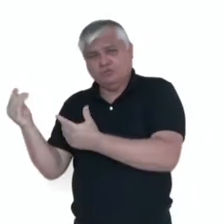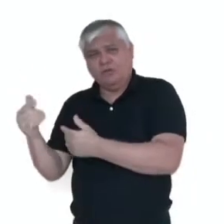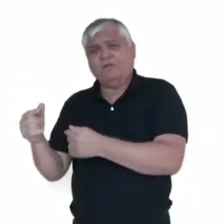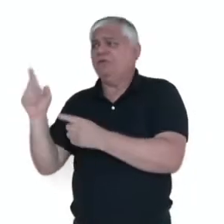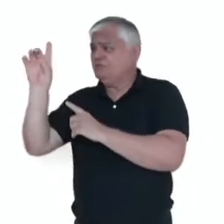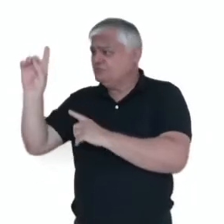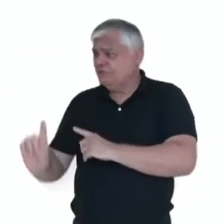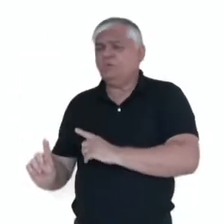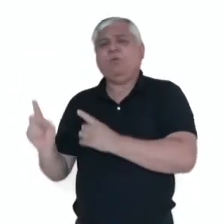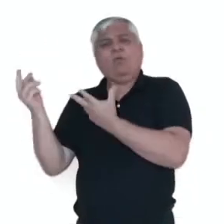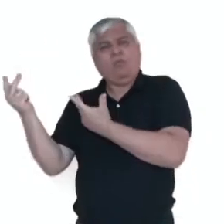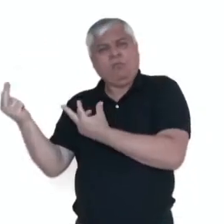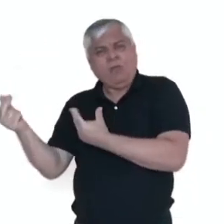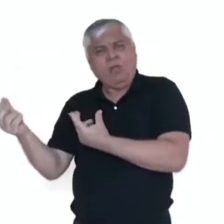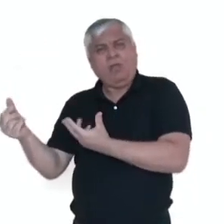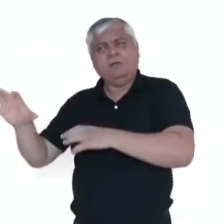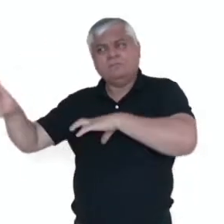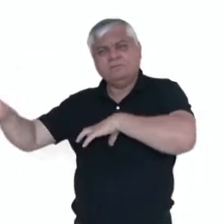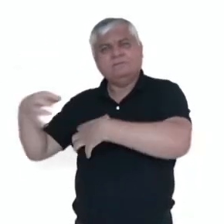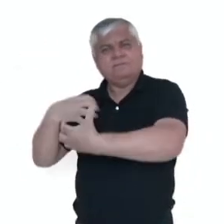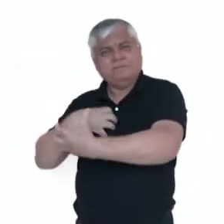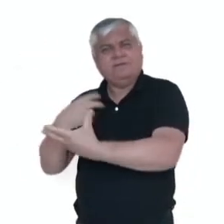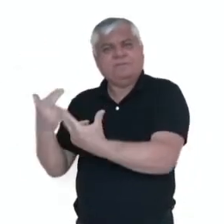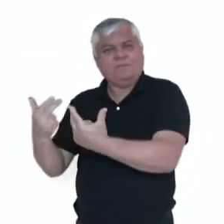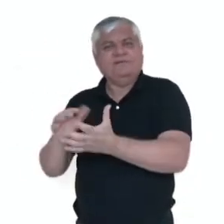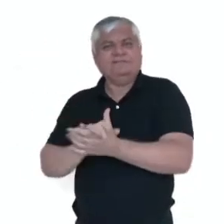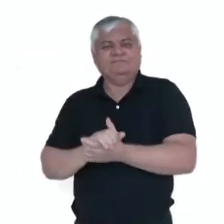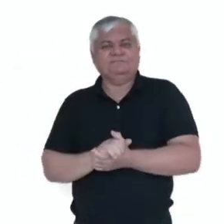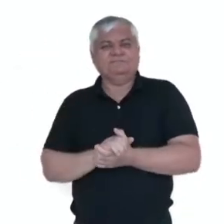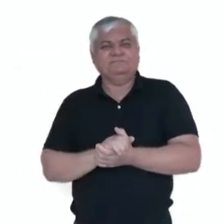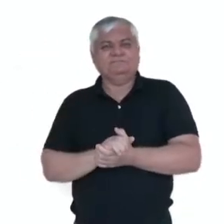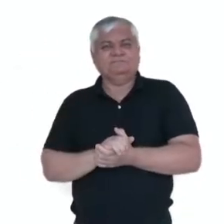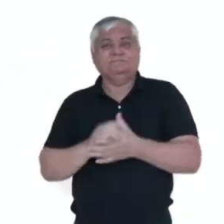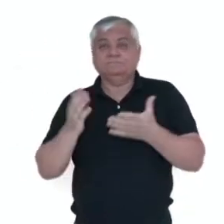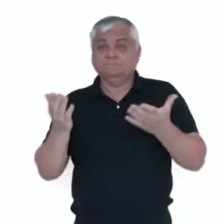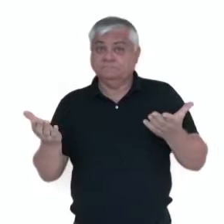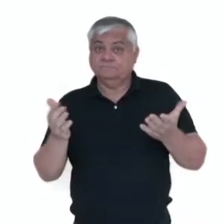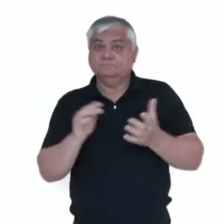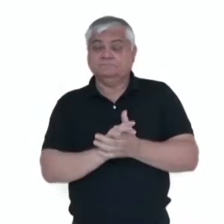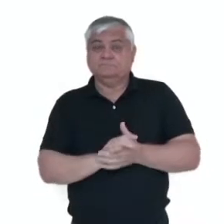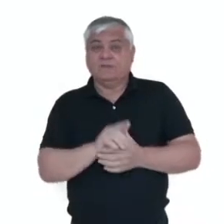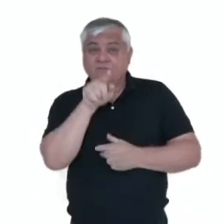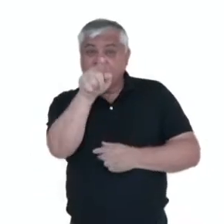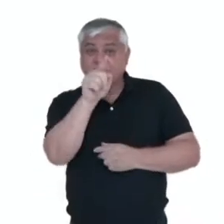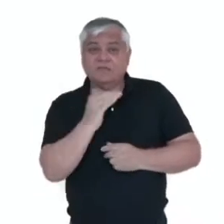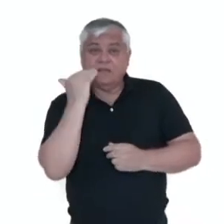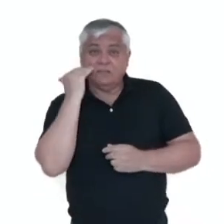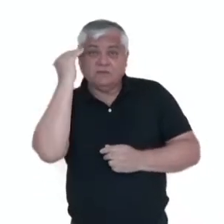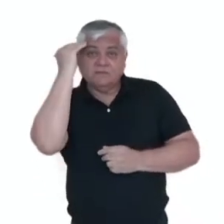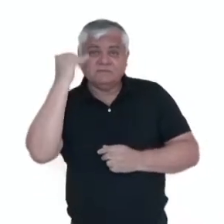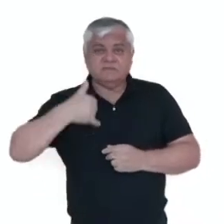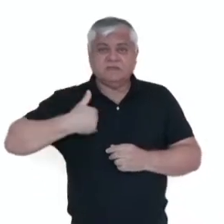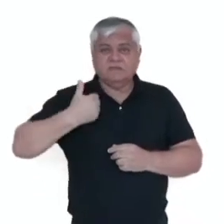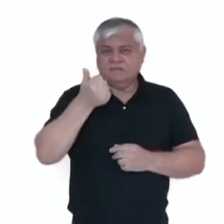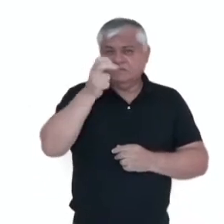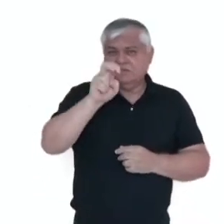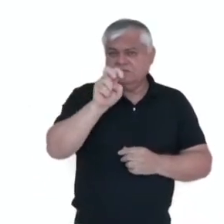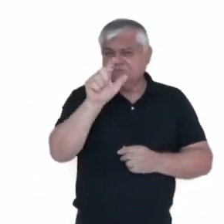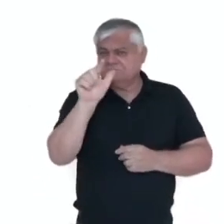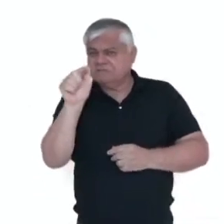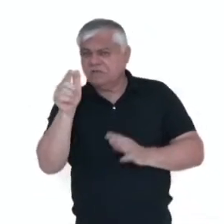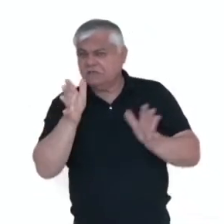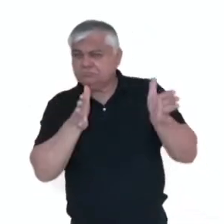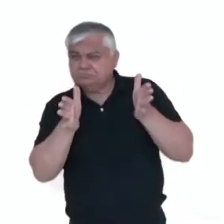também passar por essa experiência. Então, se você é um adolescente entre 15 e 17